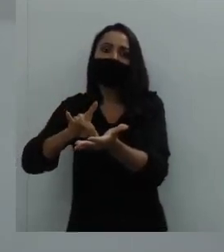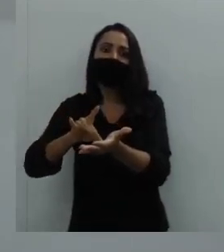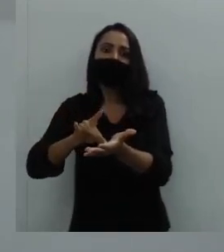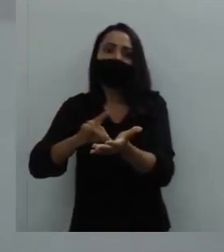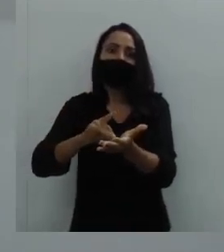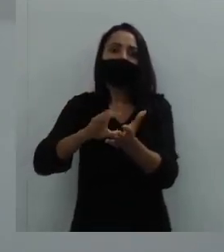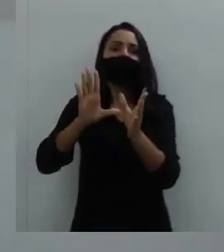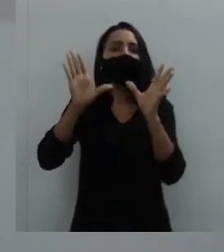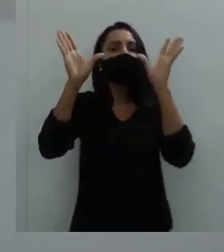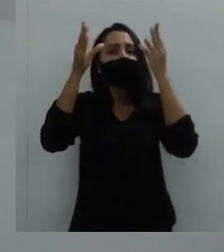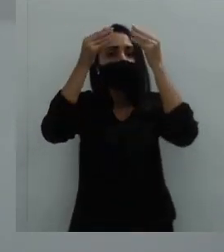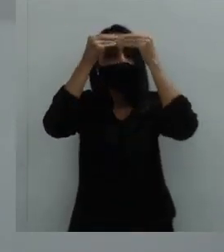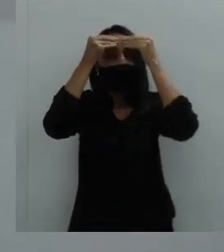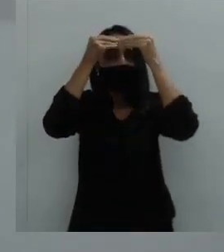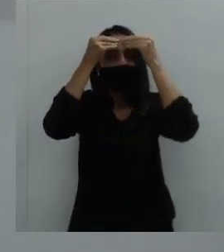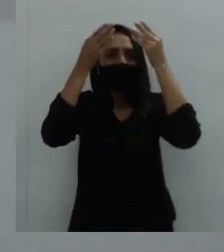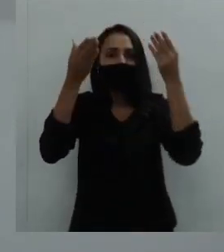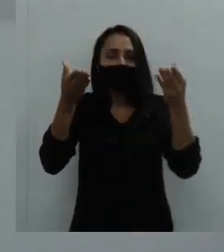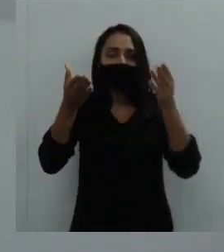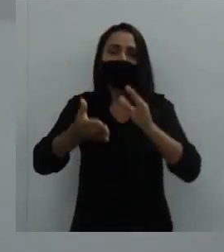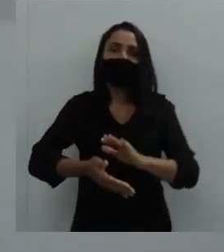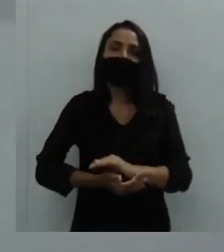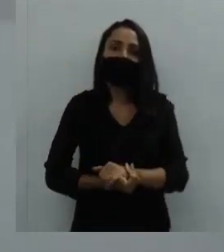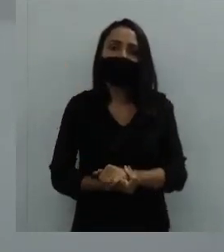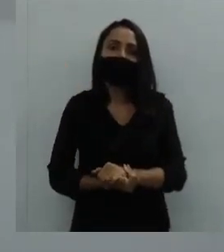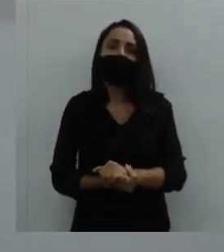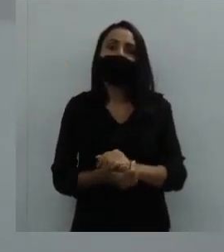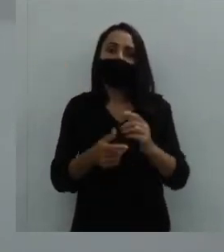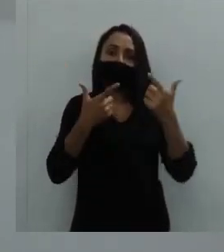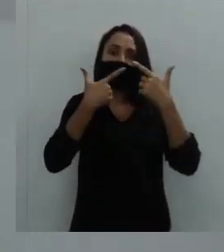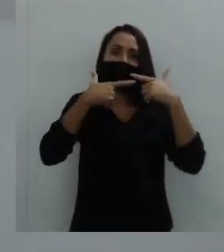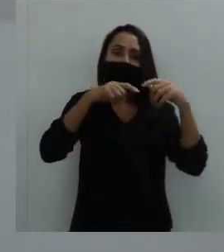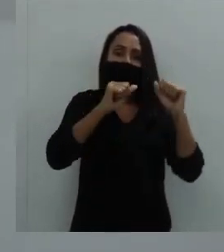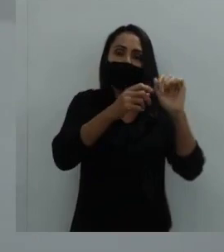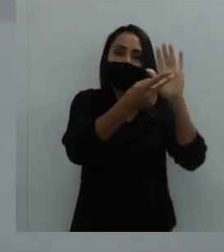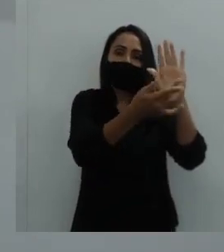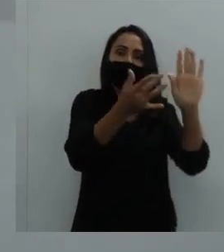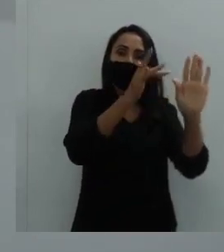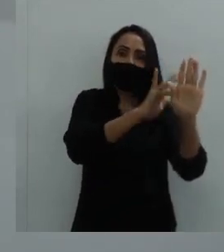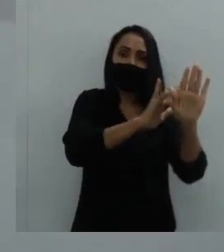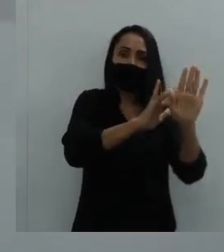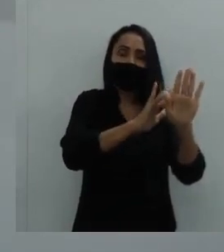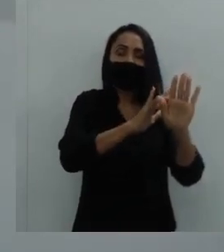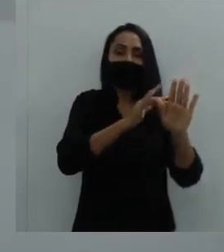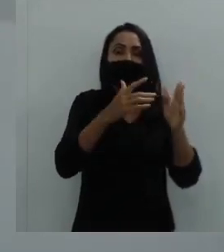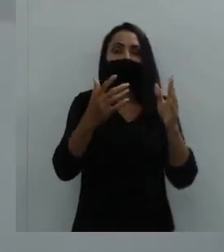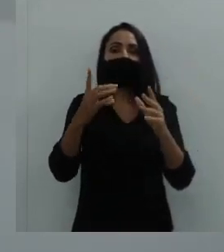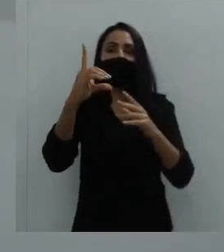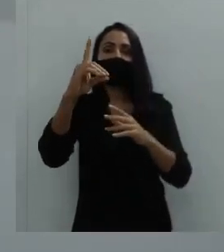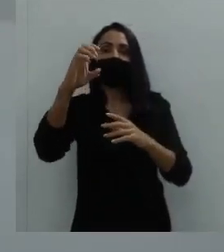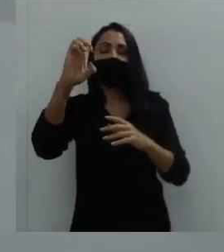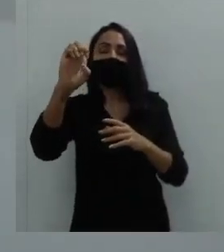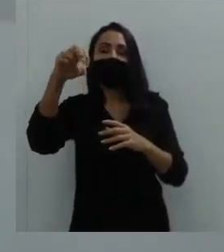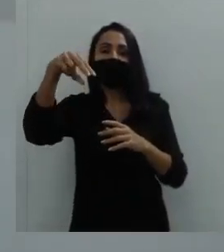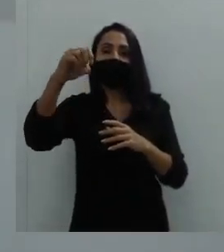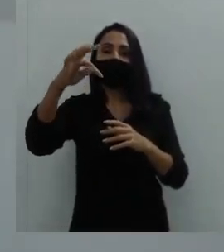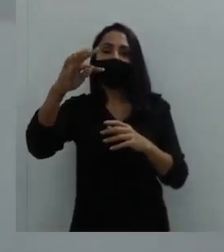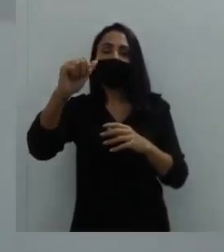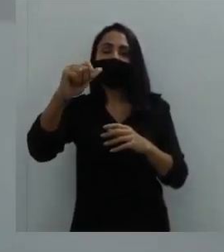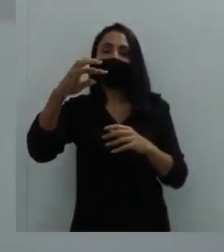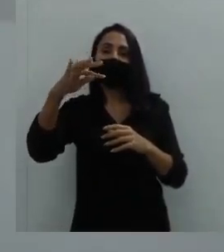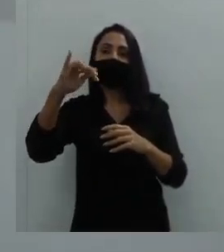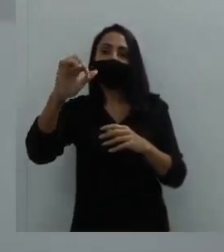assim: conotativo, C de conto, linguagem figurada. Denotativo, D de dicionário,